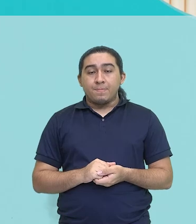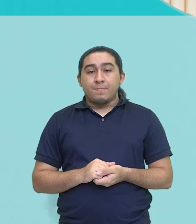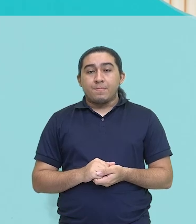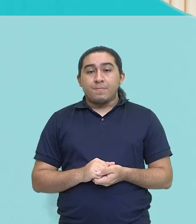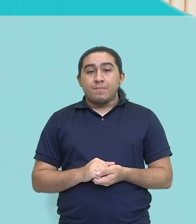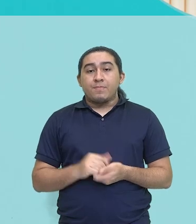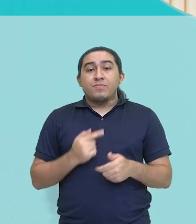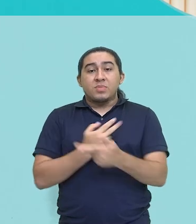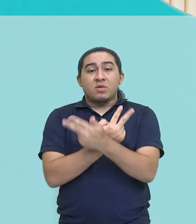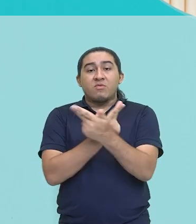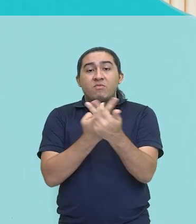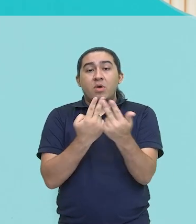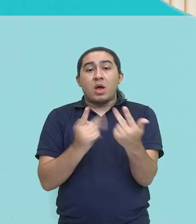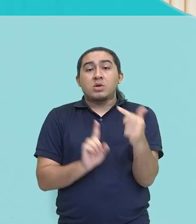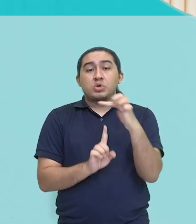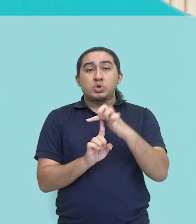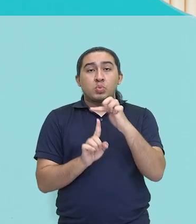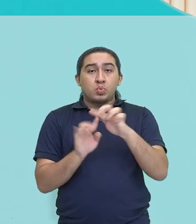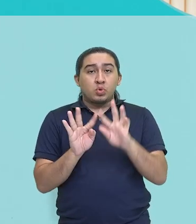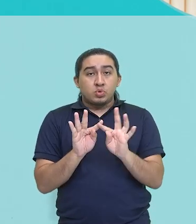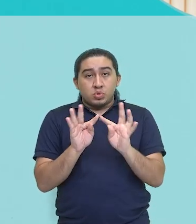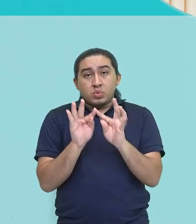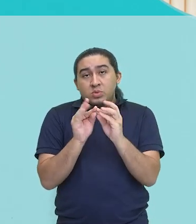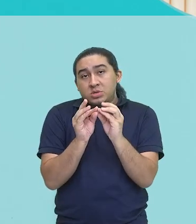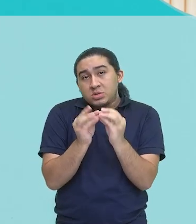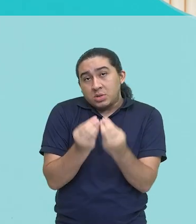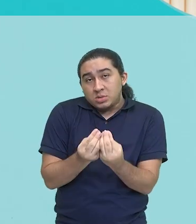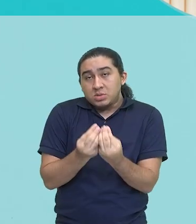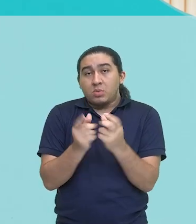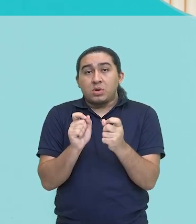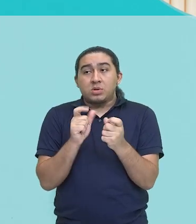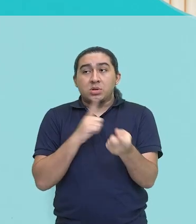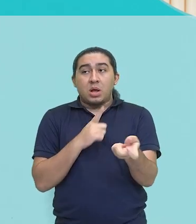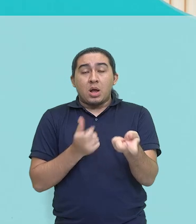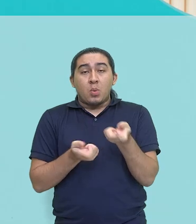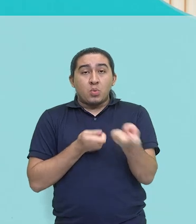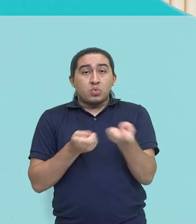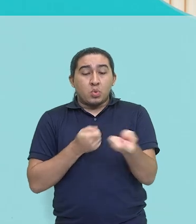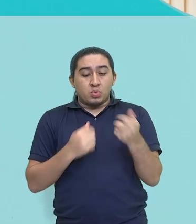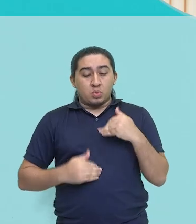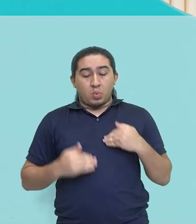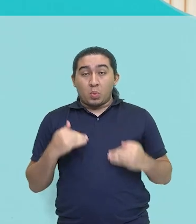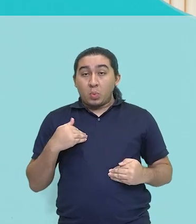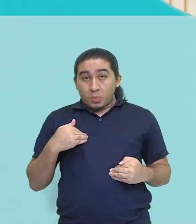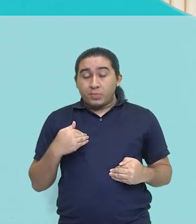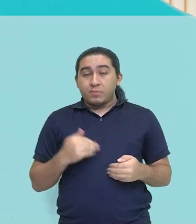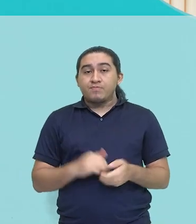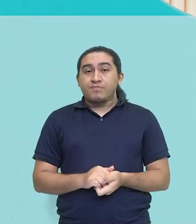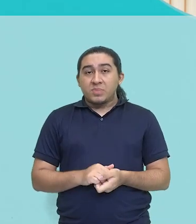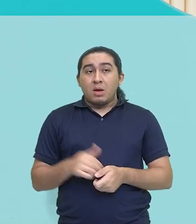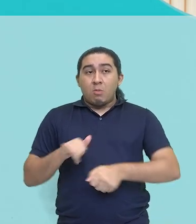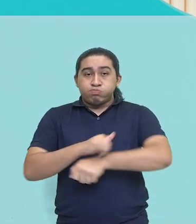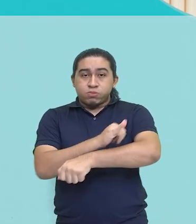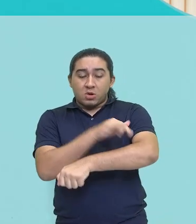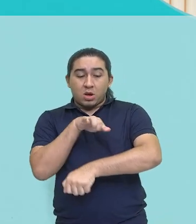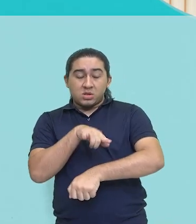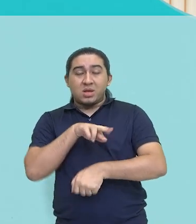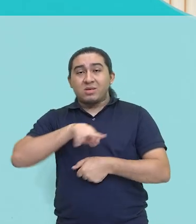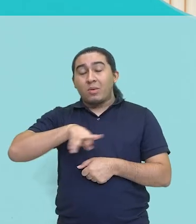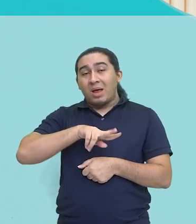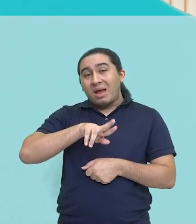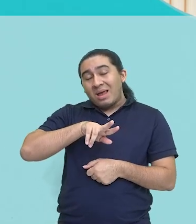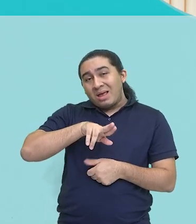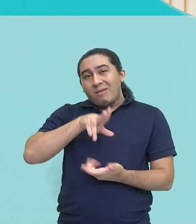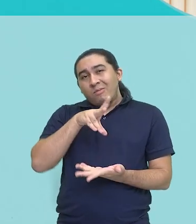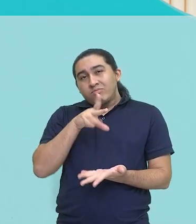vários tipos de substâncias que regulam o seu corpo, certo? Então a gordura ela não é